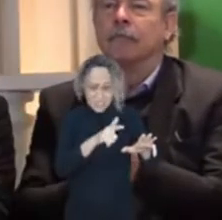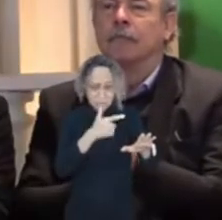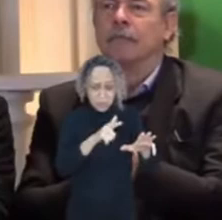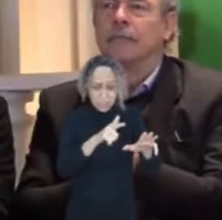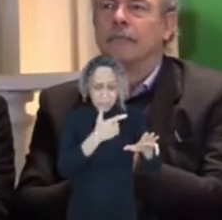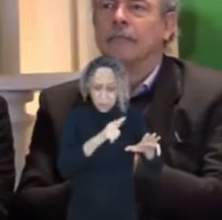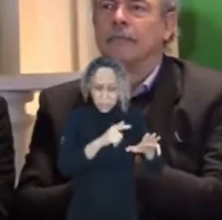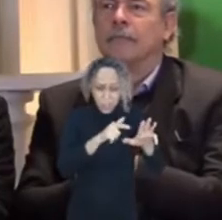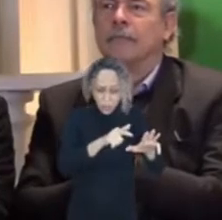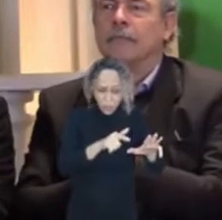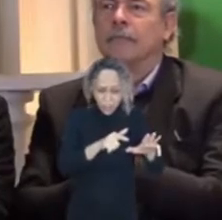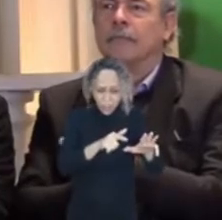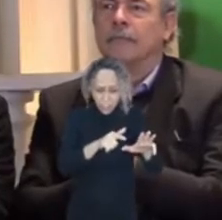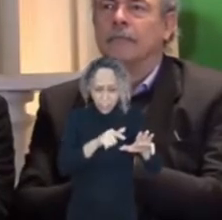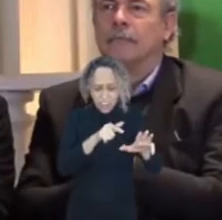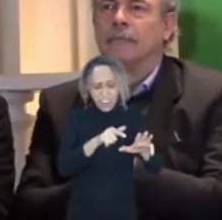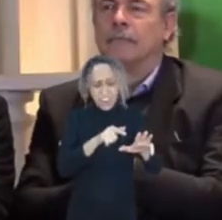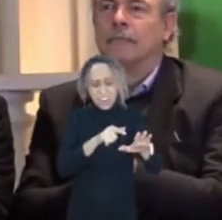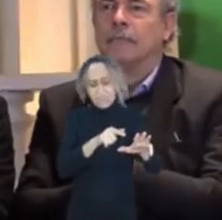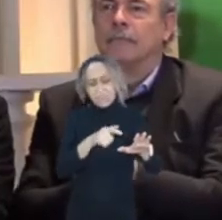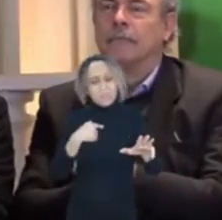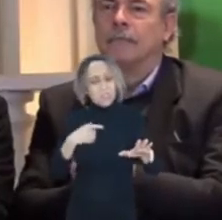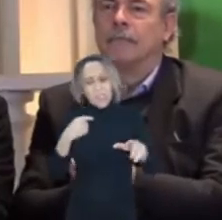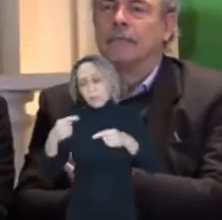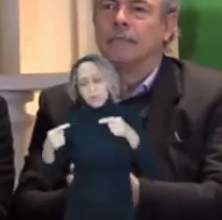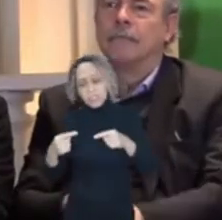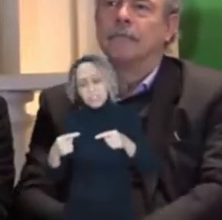obrigada a todos. Nós esperamos